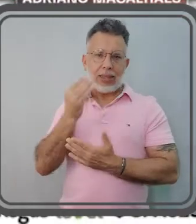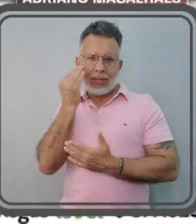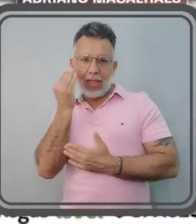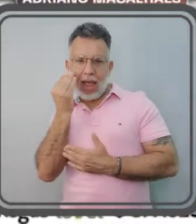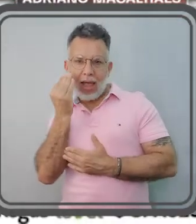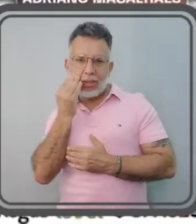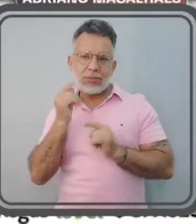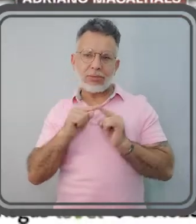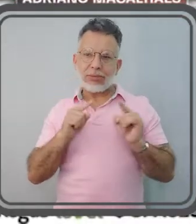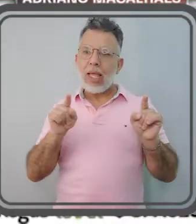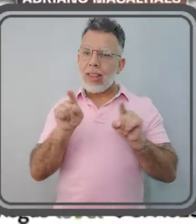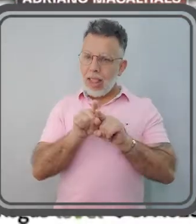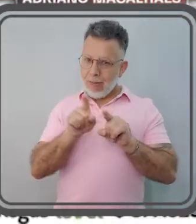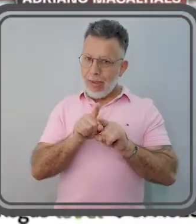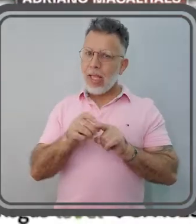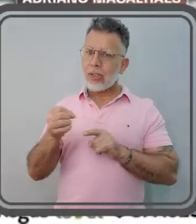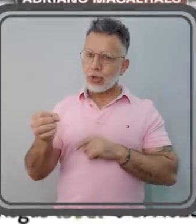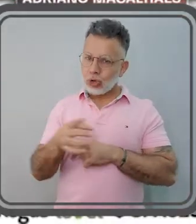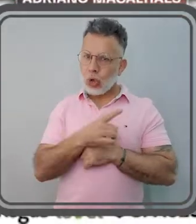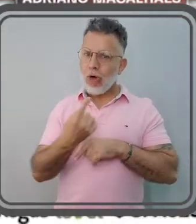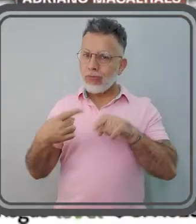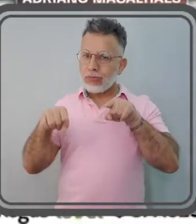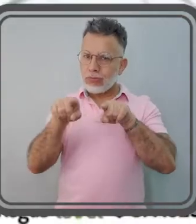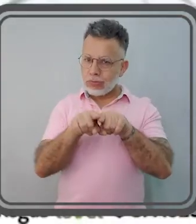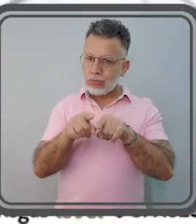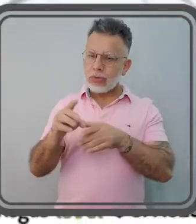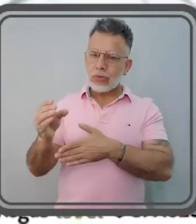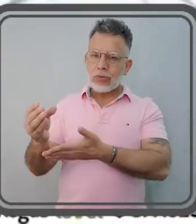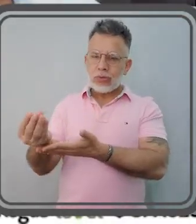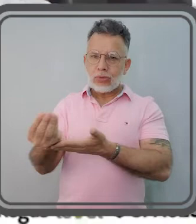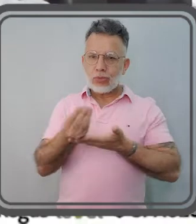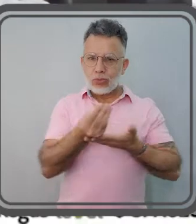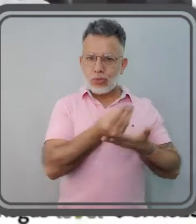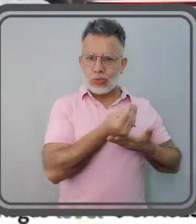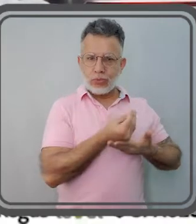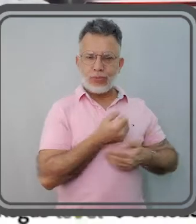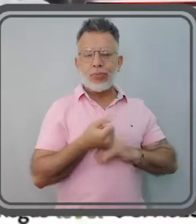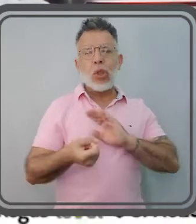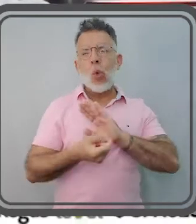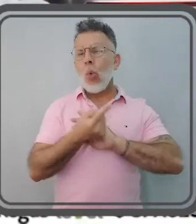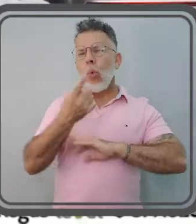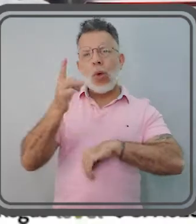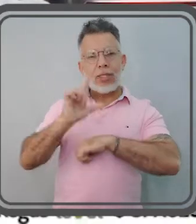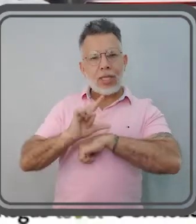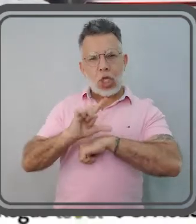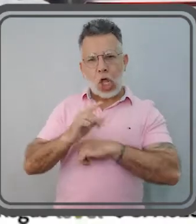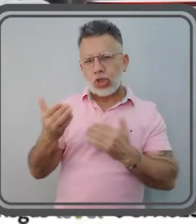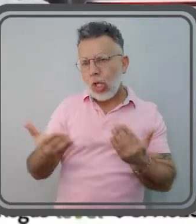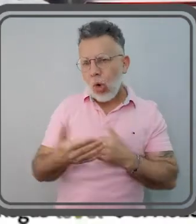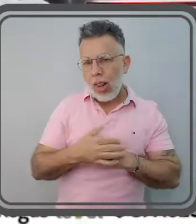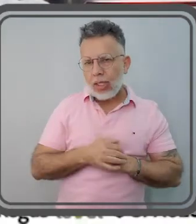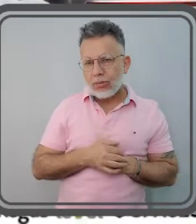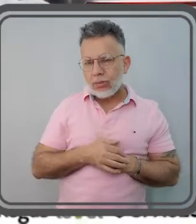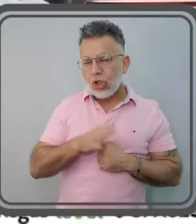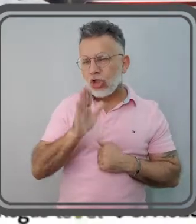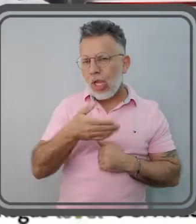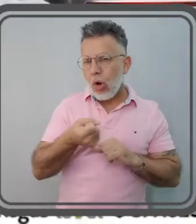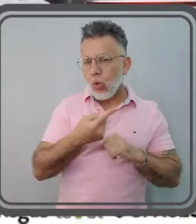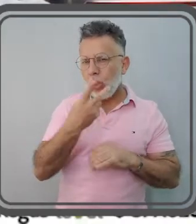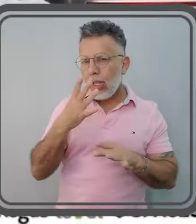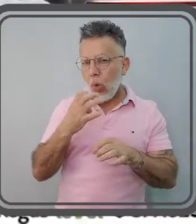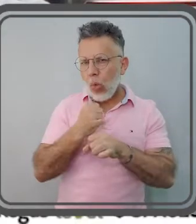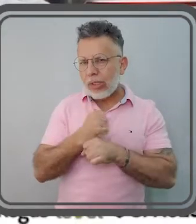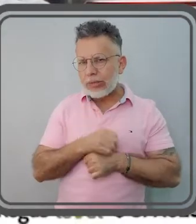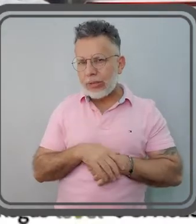Quantas unidades agora, Lucas? Já são quantas? É, amanhã a gente inaugura a 33ª, então